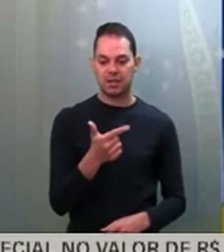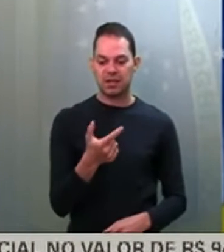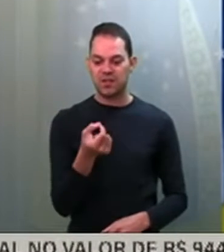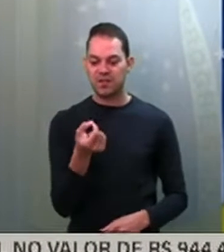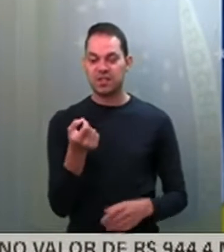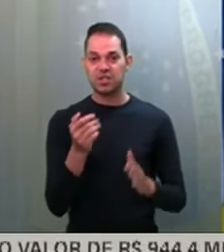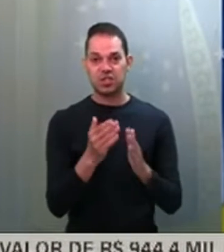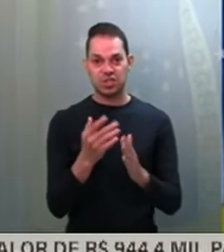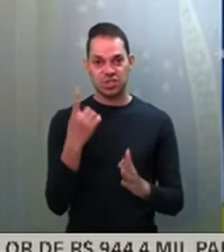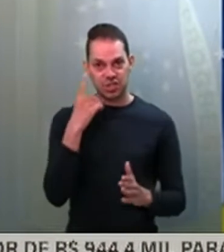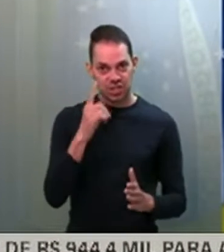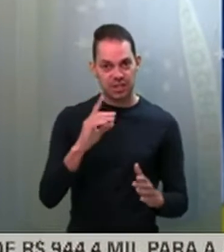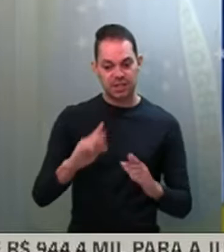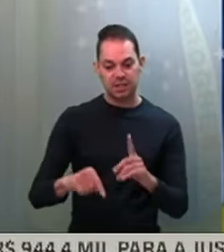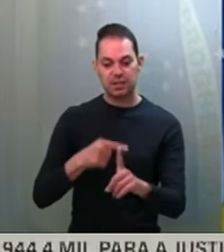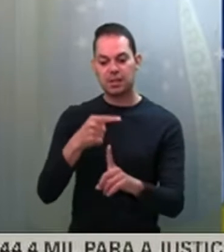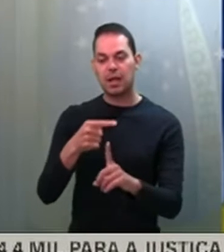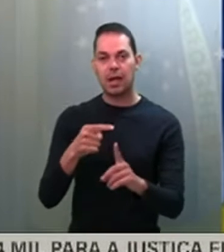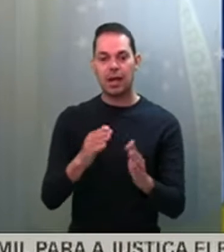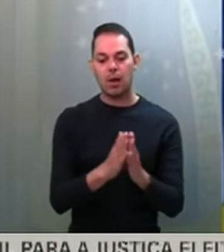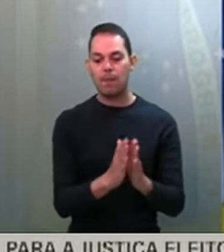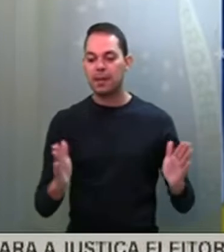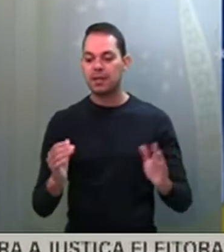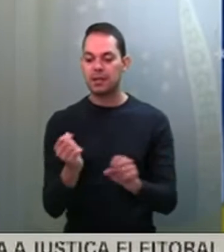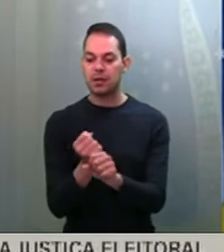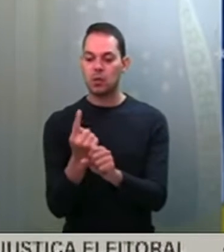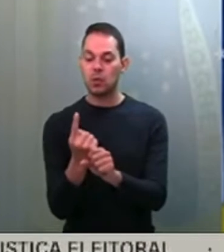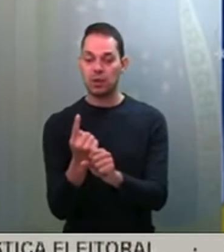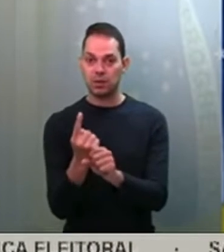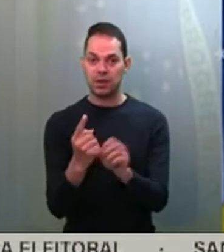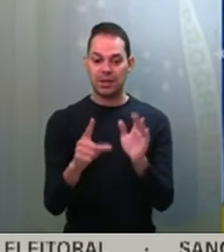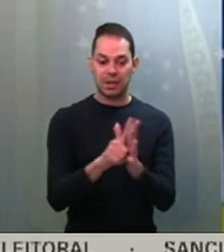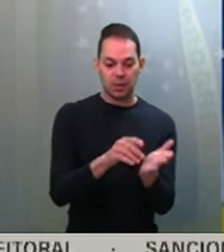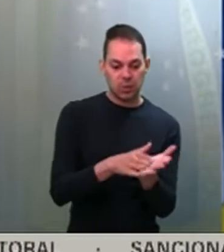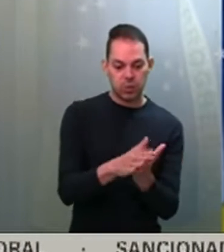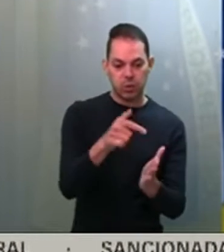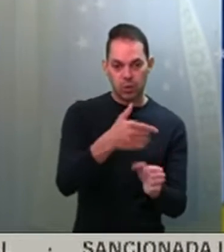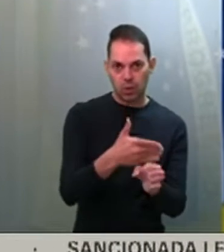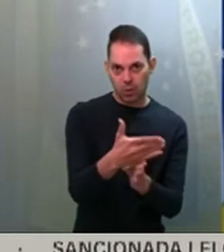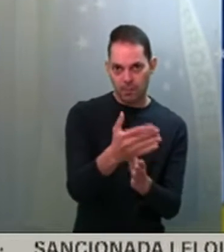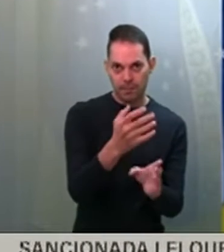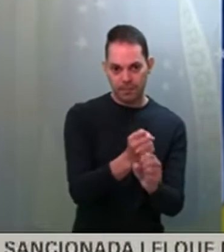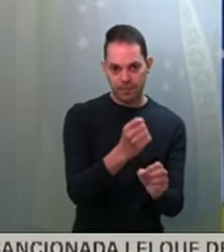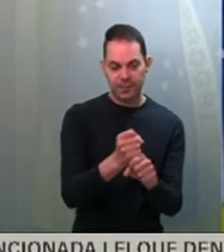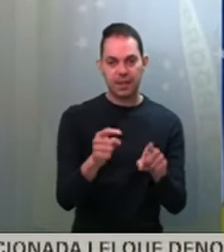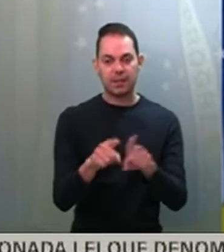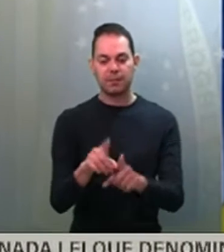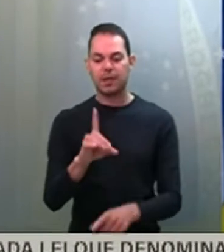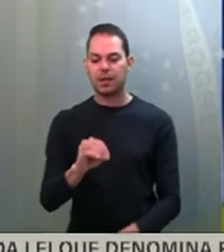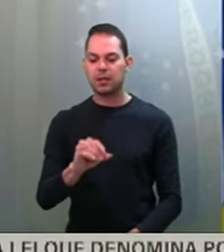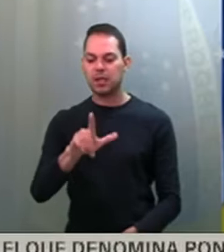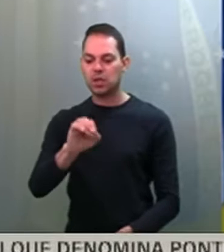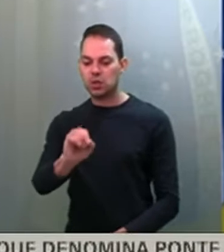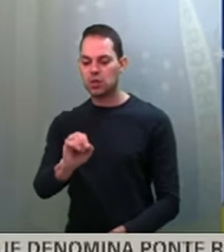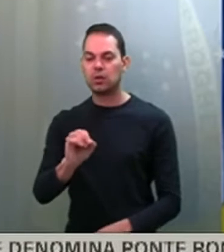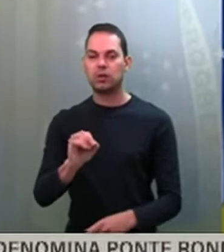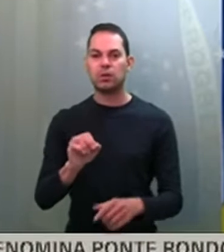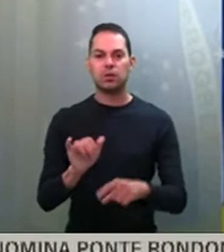um ano a contar da publicação da Lei quarto excluir a necessidade de dolo específico